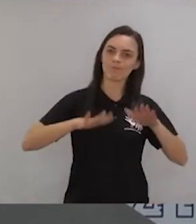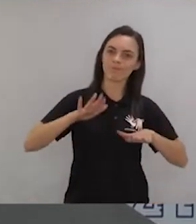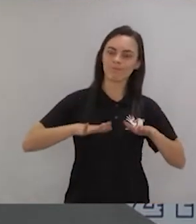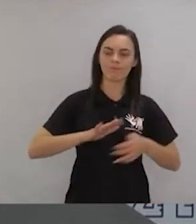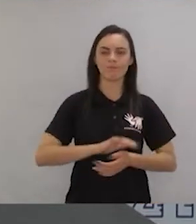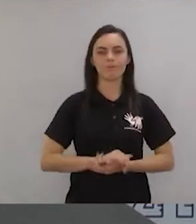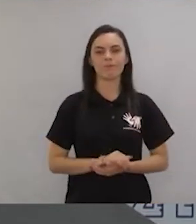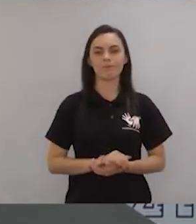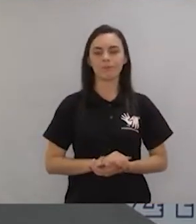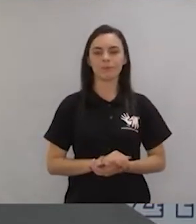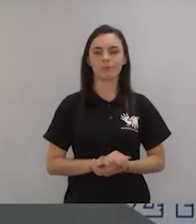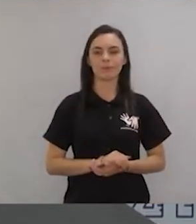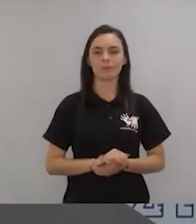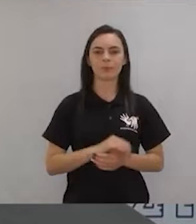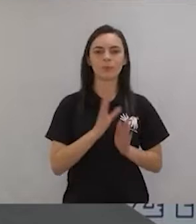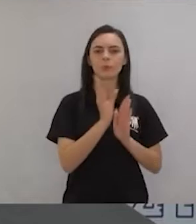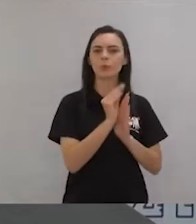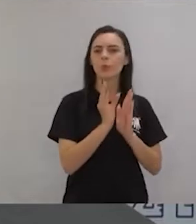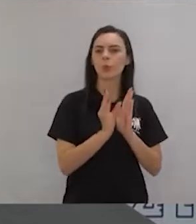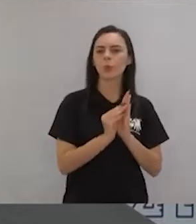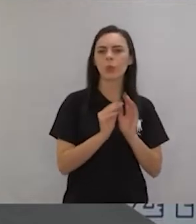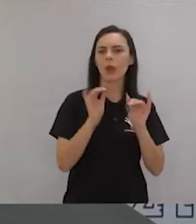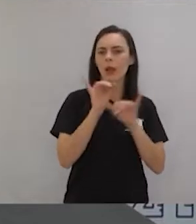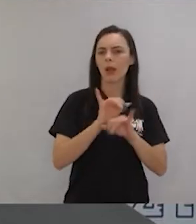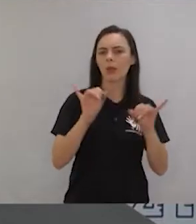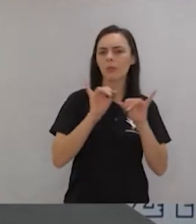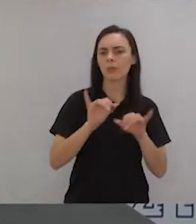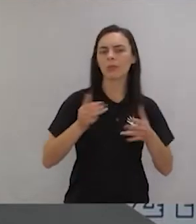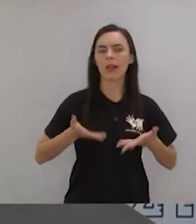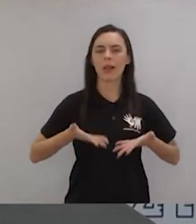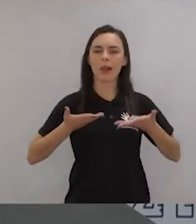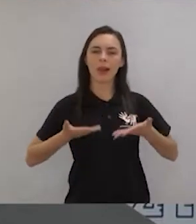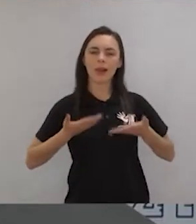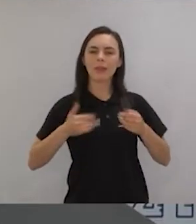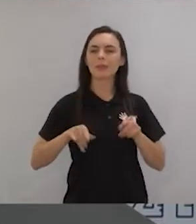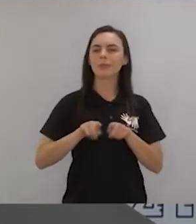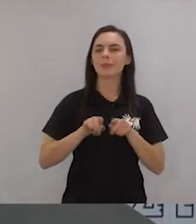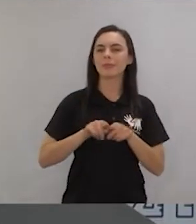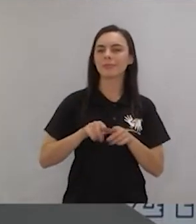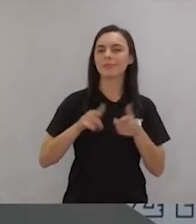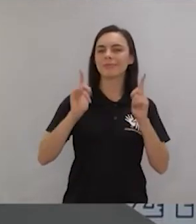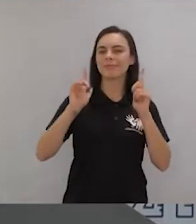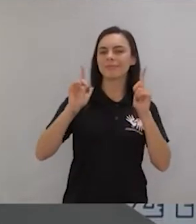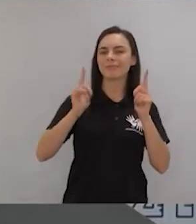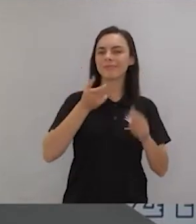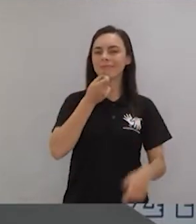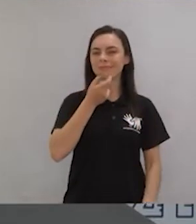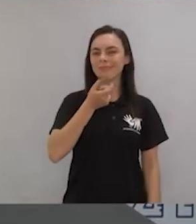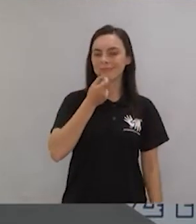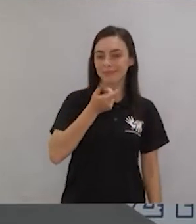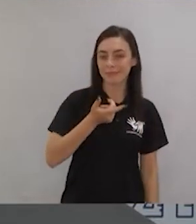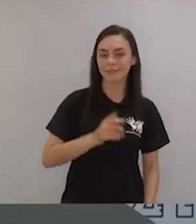3 ou 4 quadrinhos. O conteúdo dele é leve e divertido.